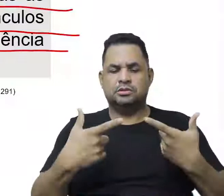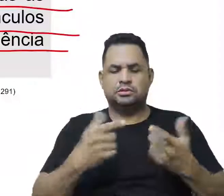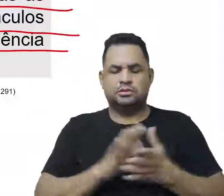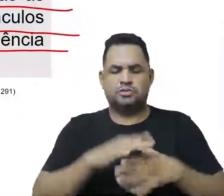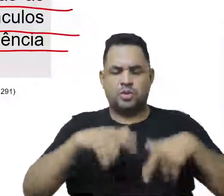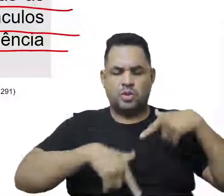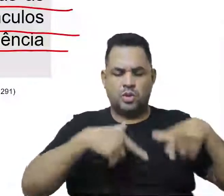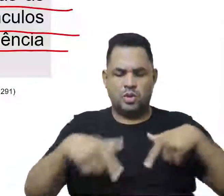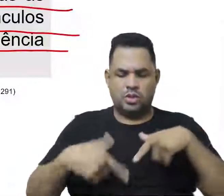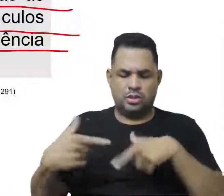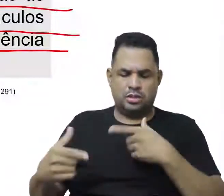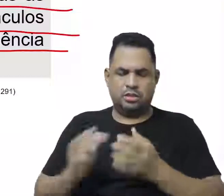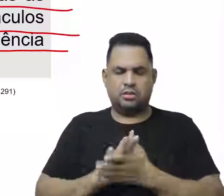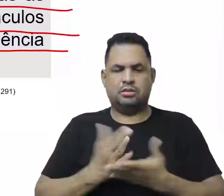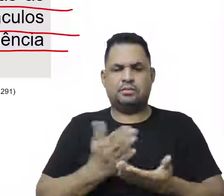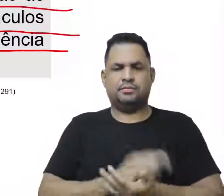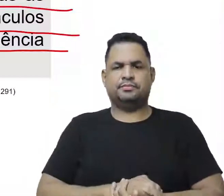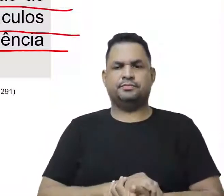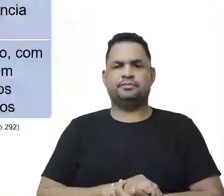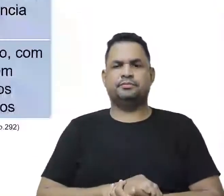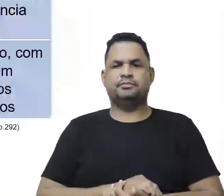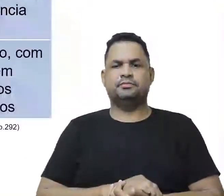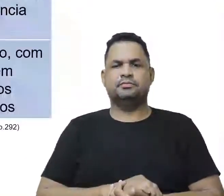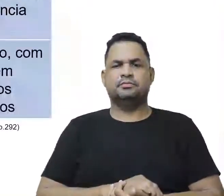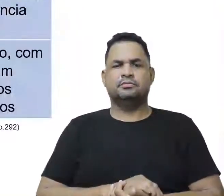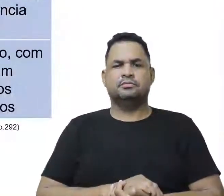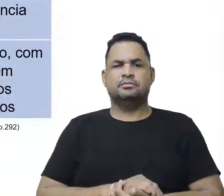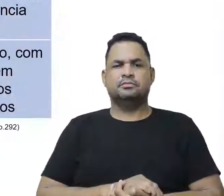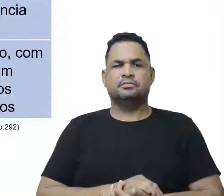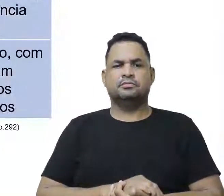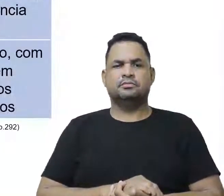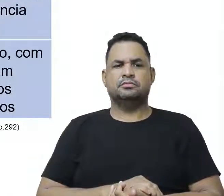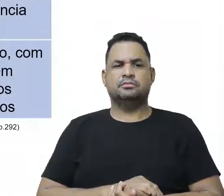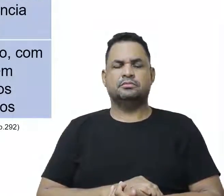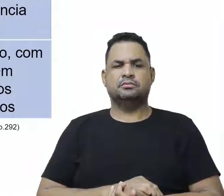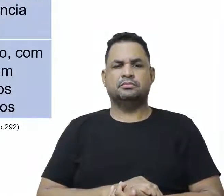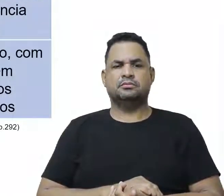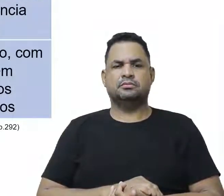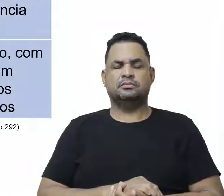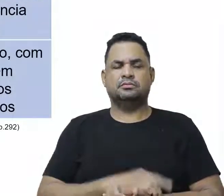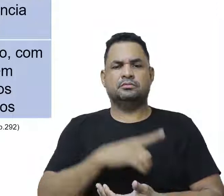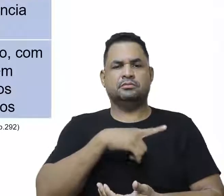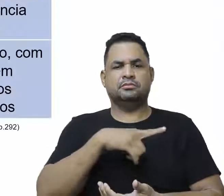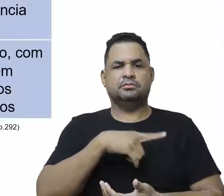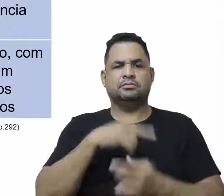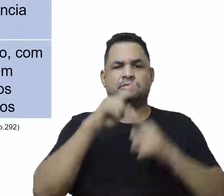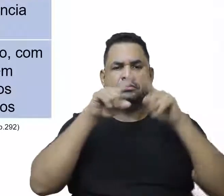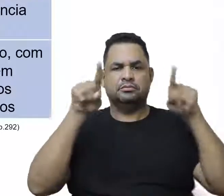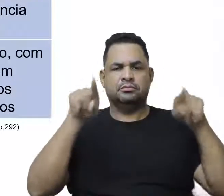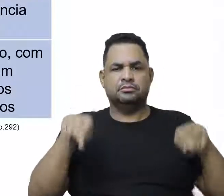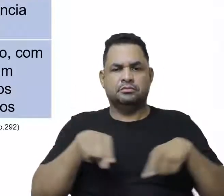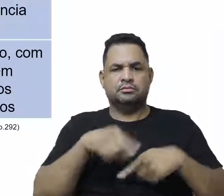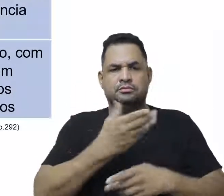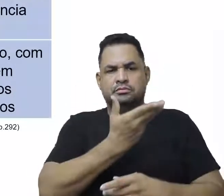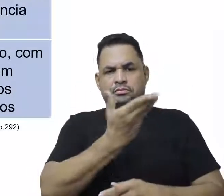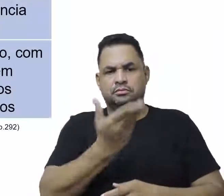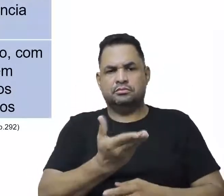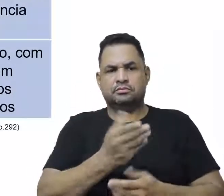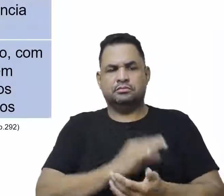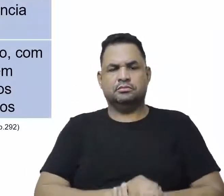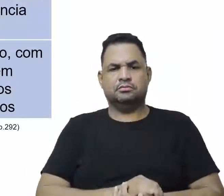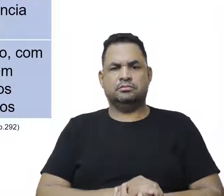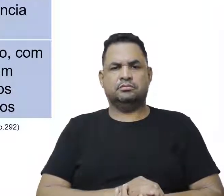né resumindo a basicamente isso tá Oi e aí a gente trouxe aqui um quadro para